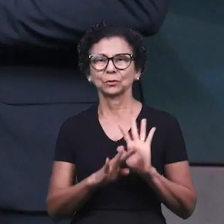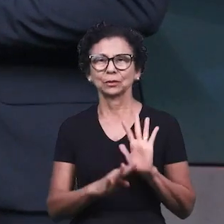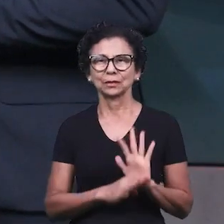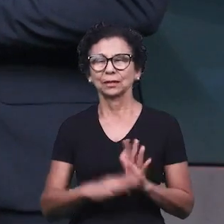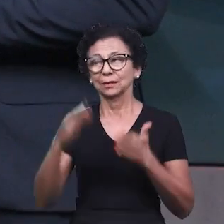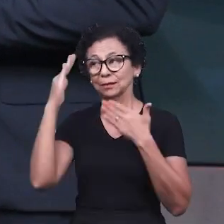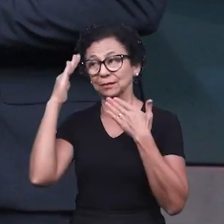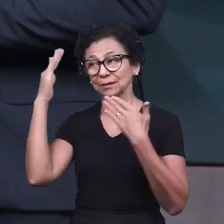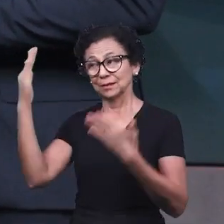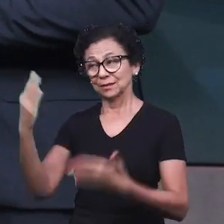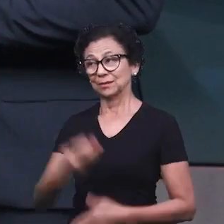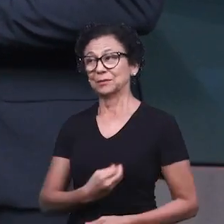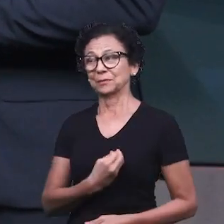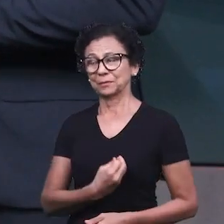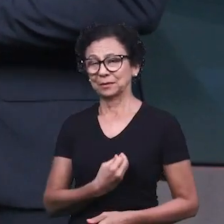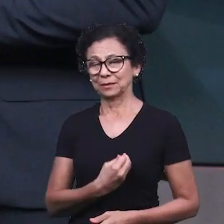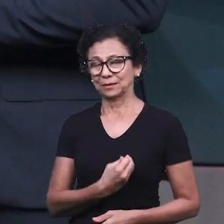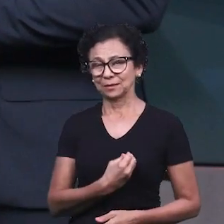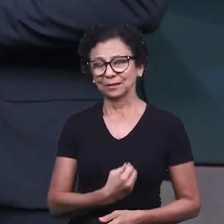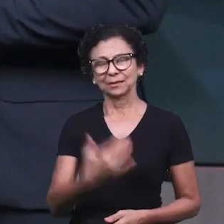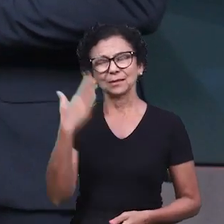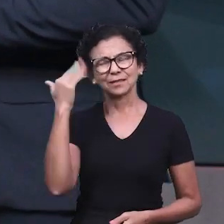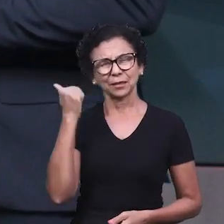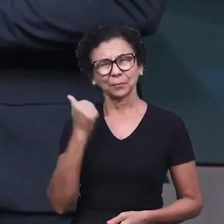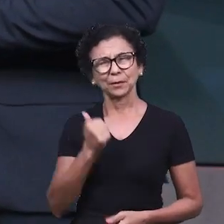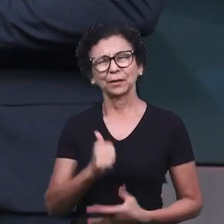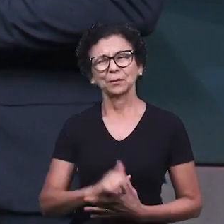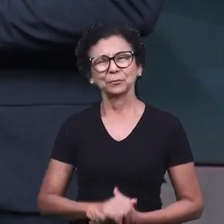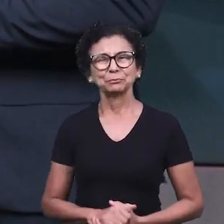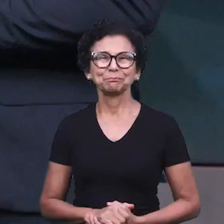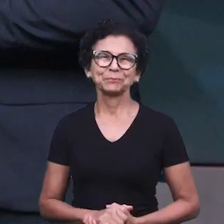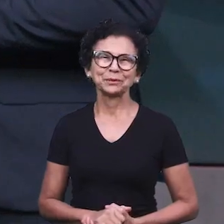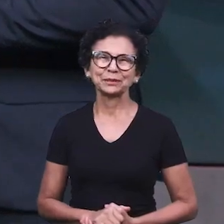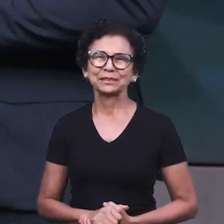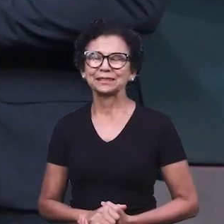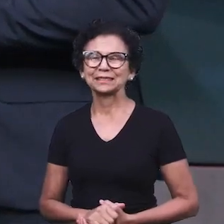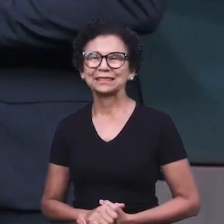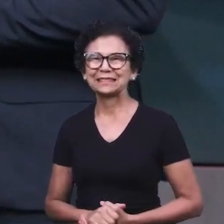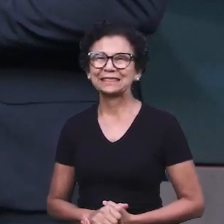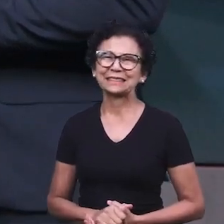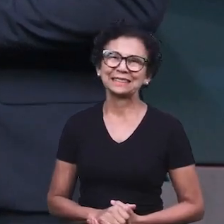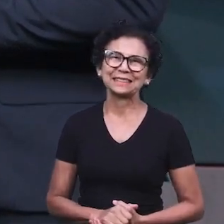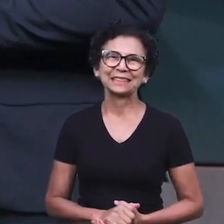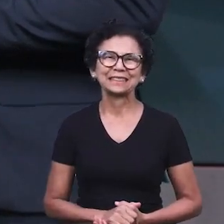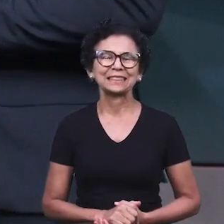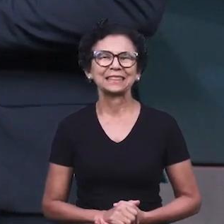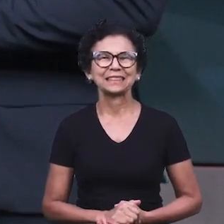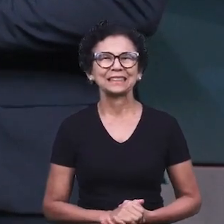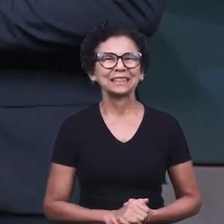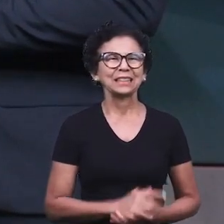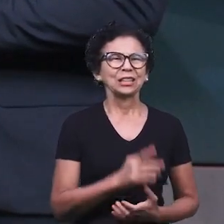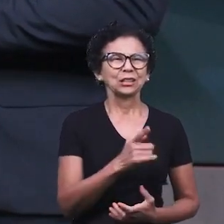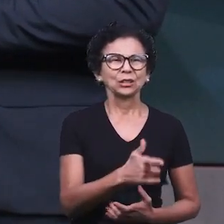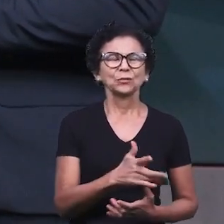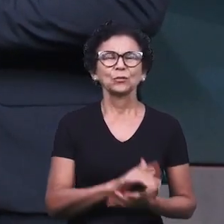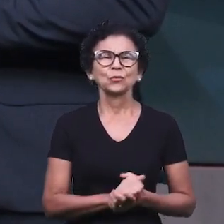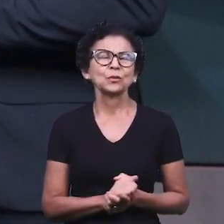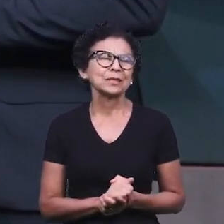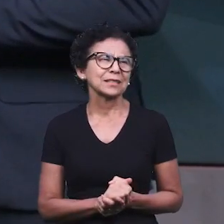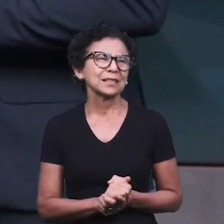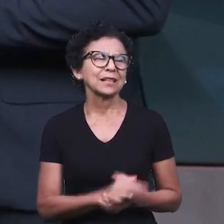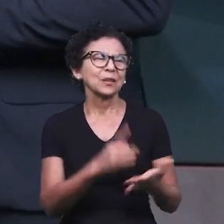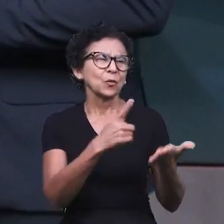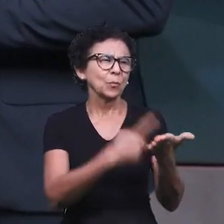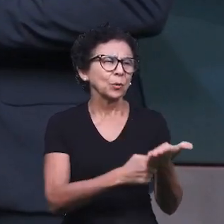antemão agradecemos a sua disponibilidade, sabemos que você mudou a sua programação